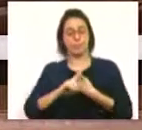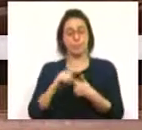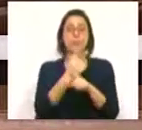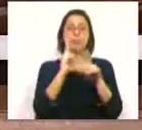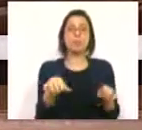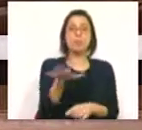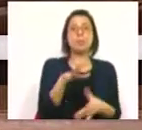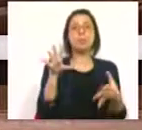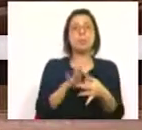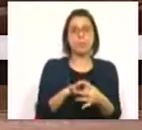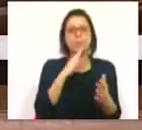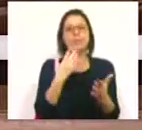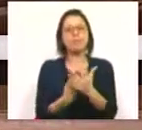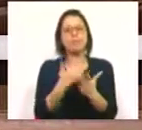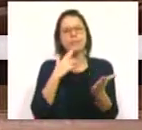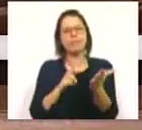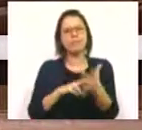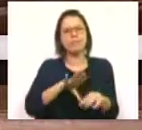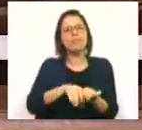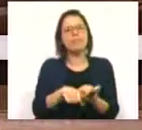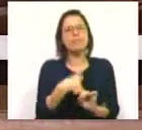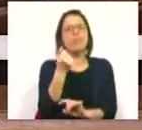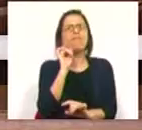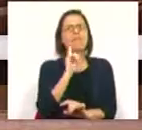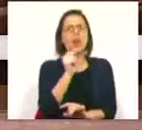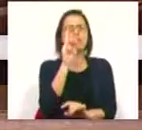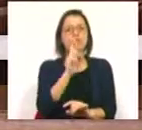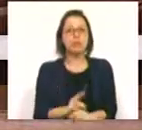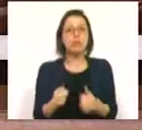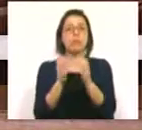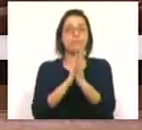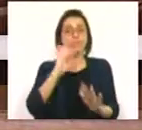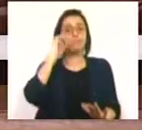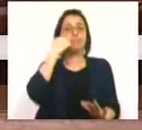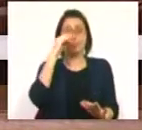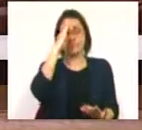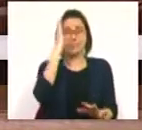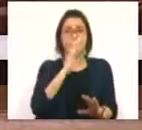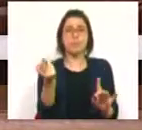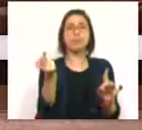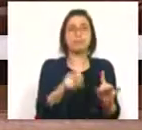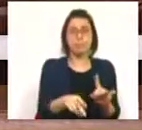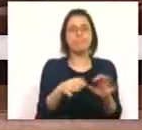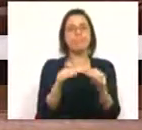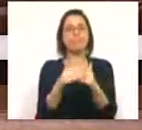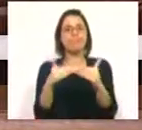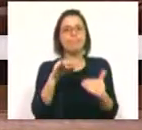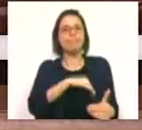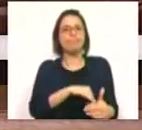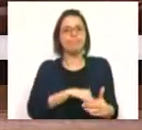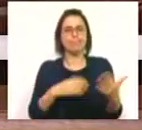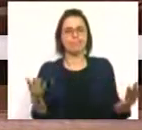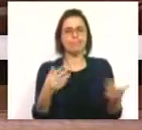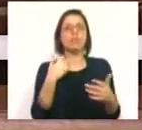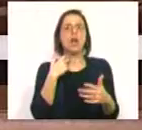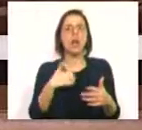porque esta situação provoca uma verdadeira degradação dos preços, com todas as consequências que daí decorrem, sobretudo ao nível dos rendimentos